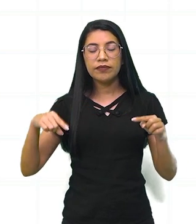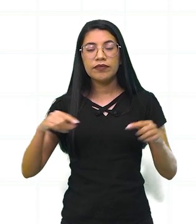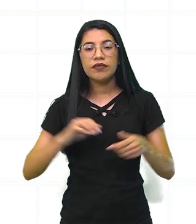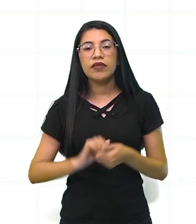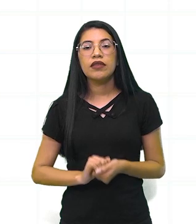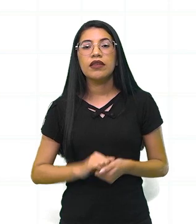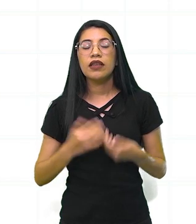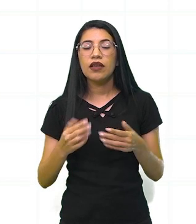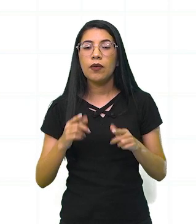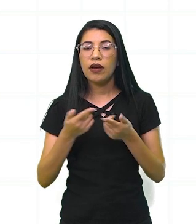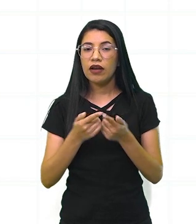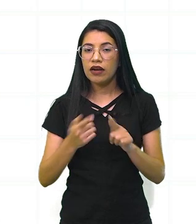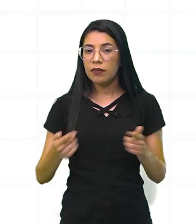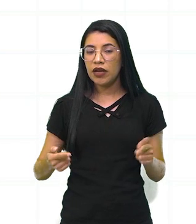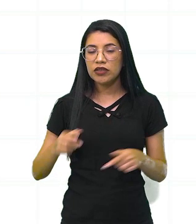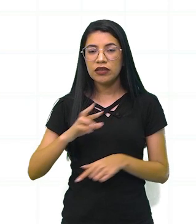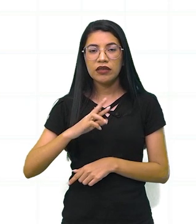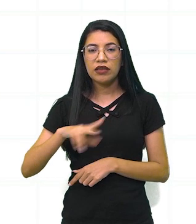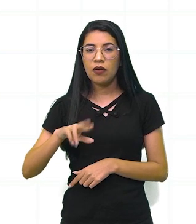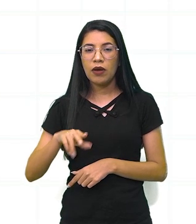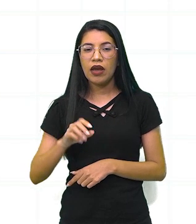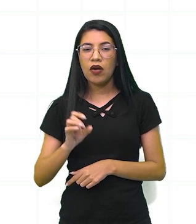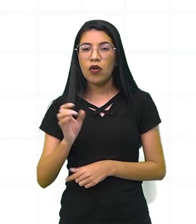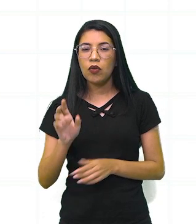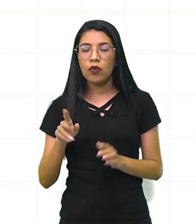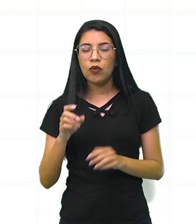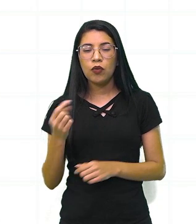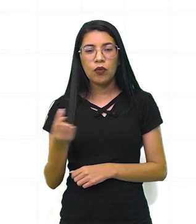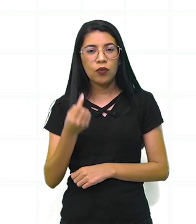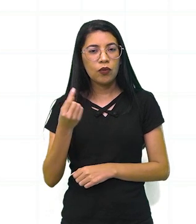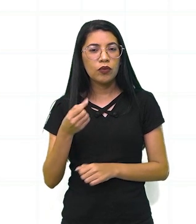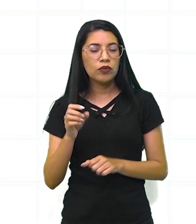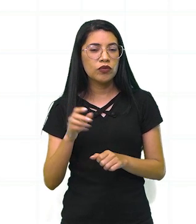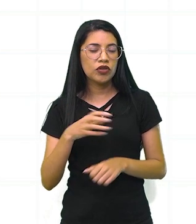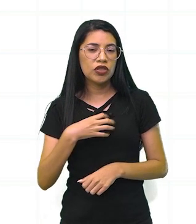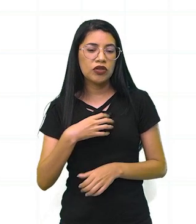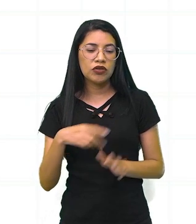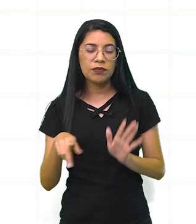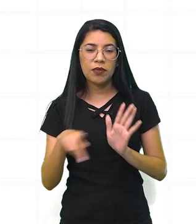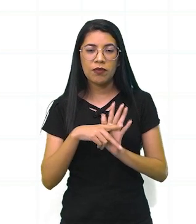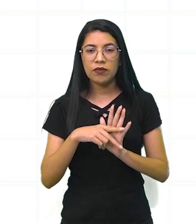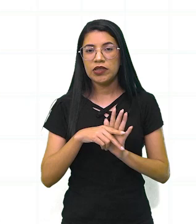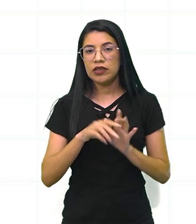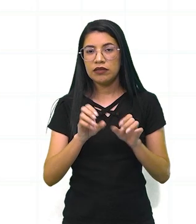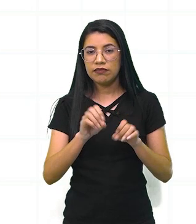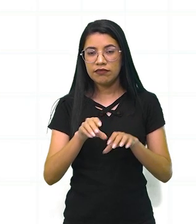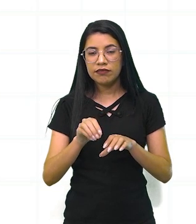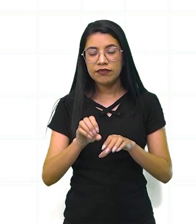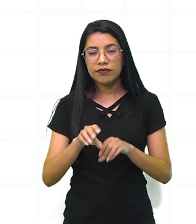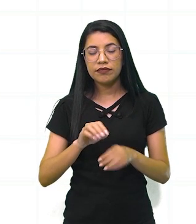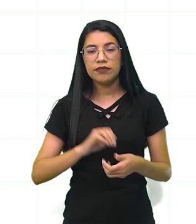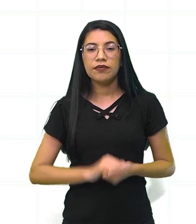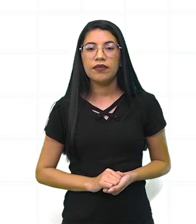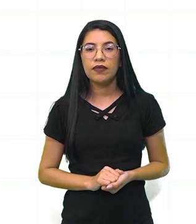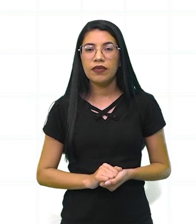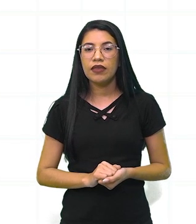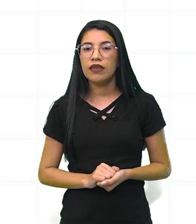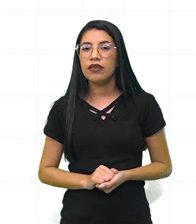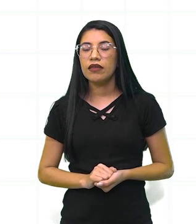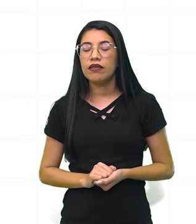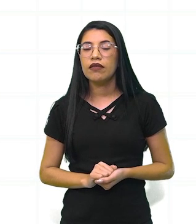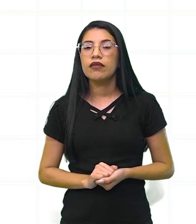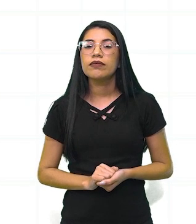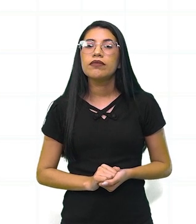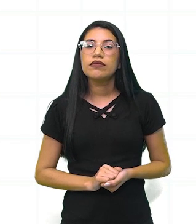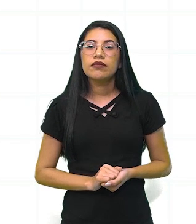ela não é a única forma tá gente eu vou colocar aqui como falso ela não é a única forma né